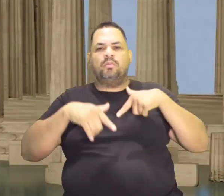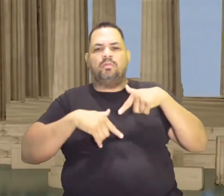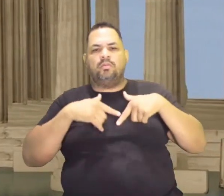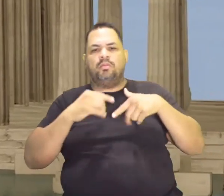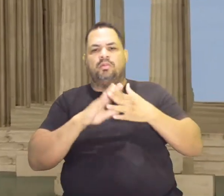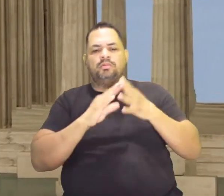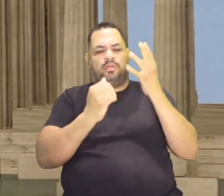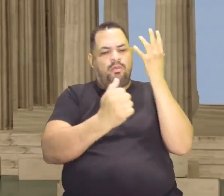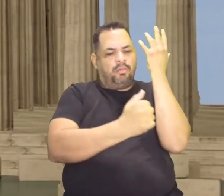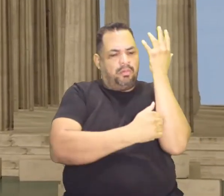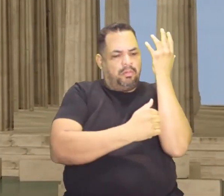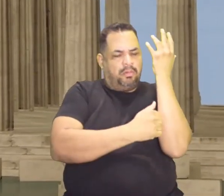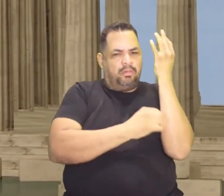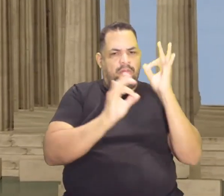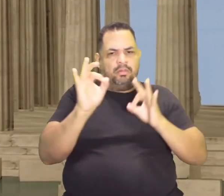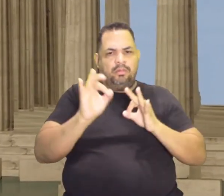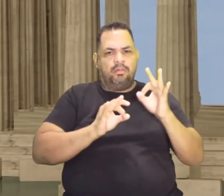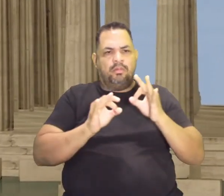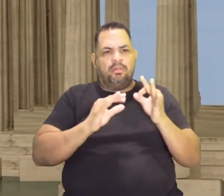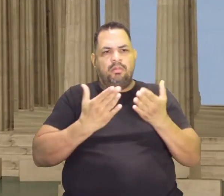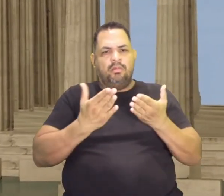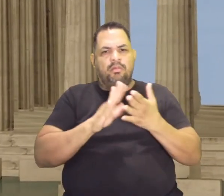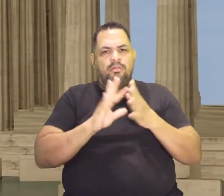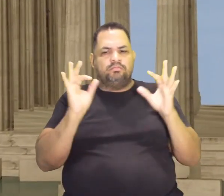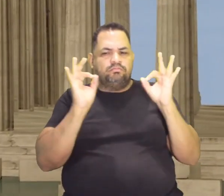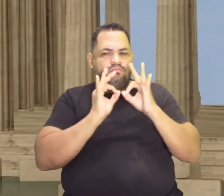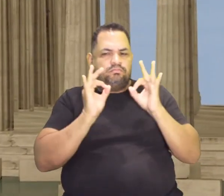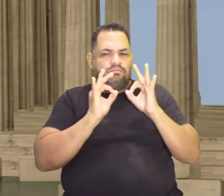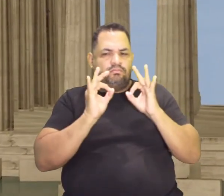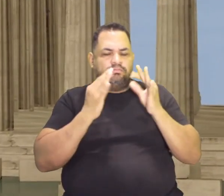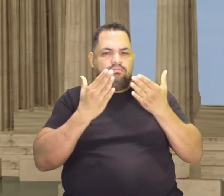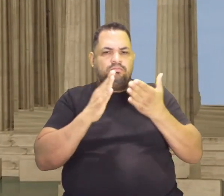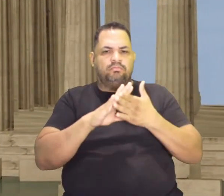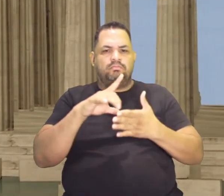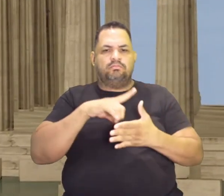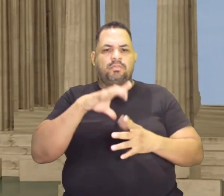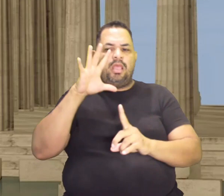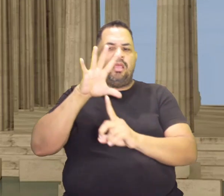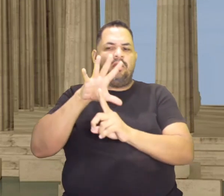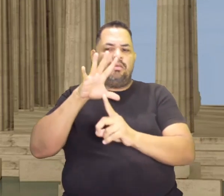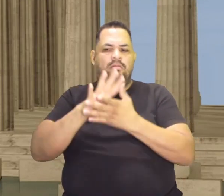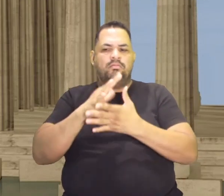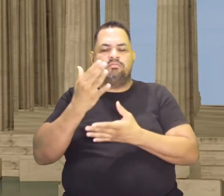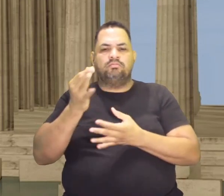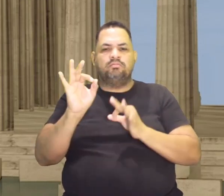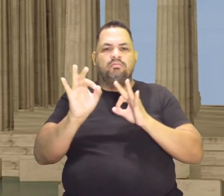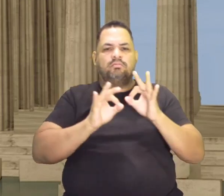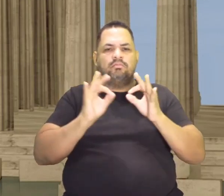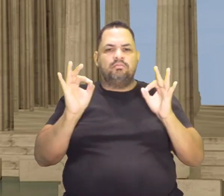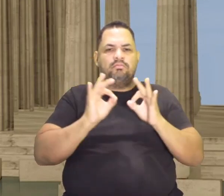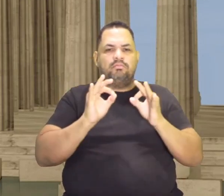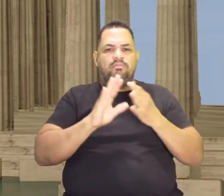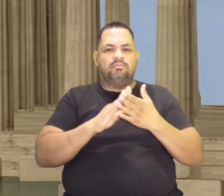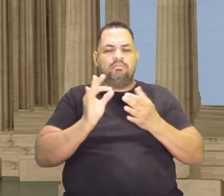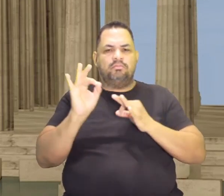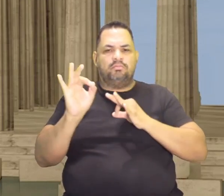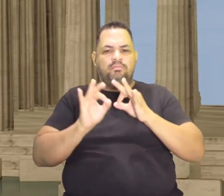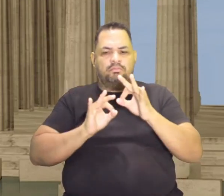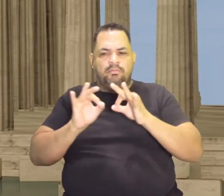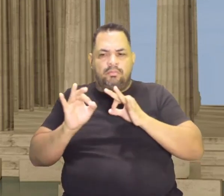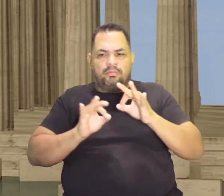uma madeira e chega à sua perfeição, então teve a influência de uma perfeição que você